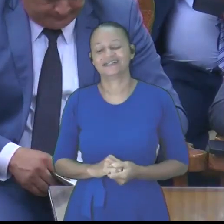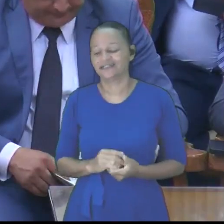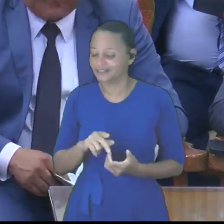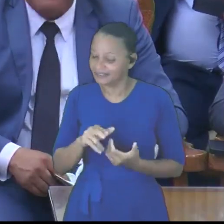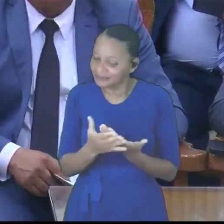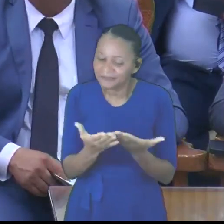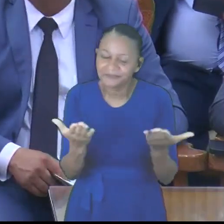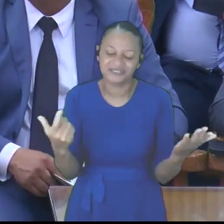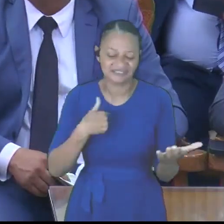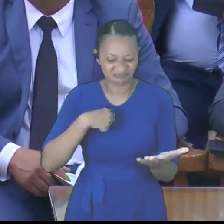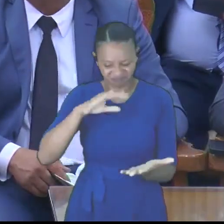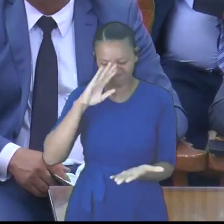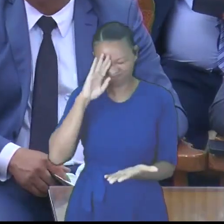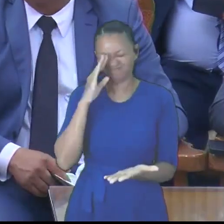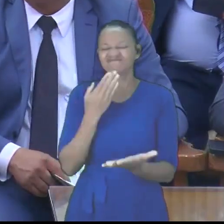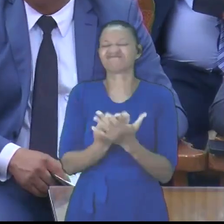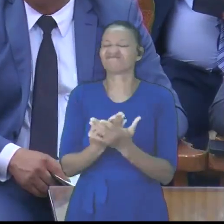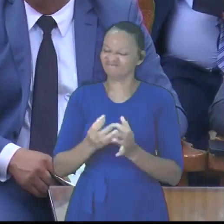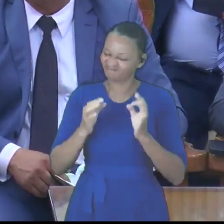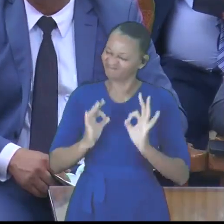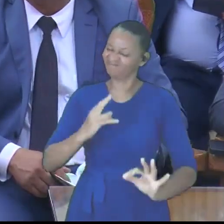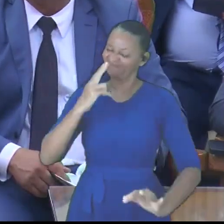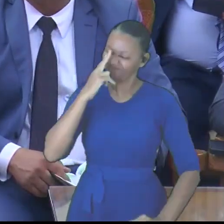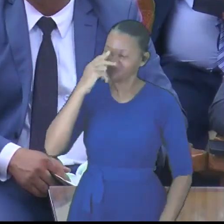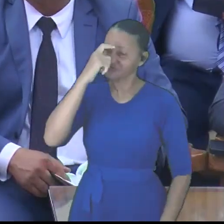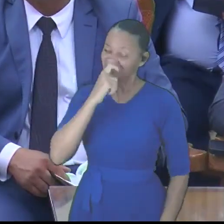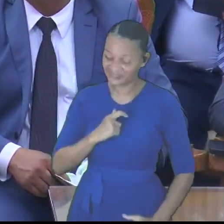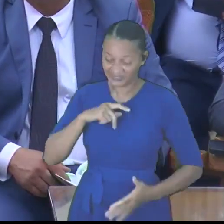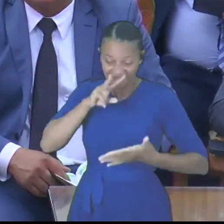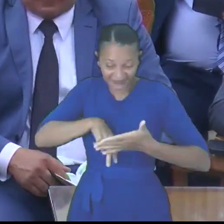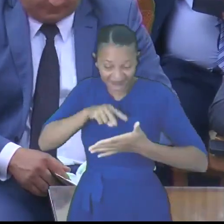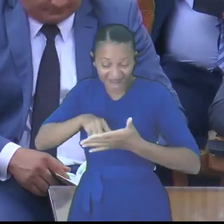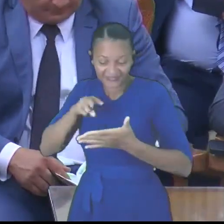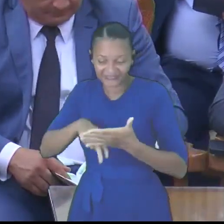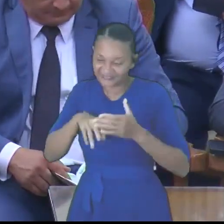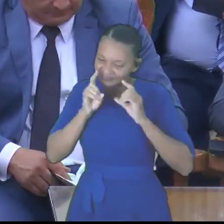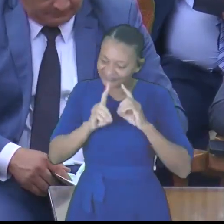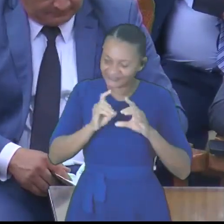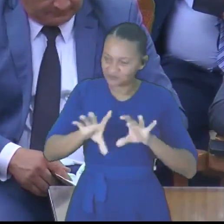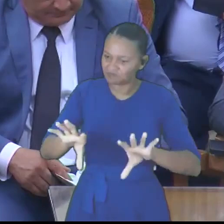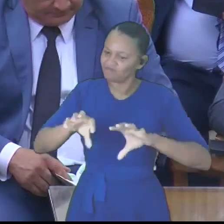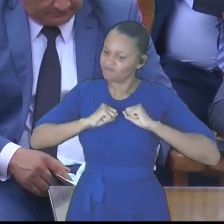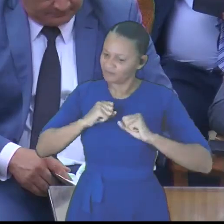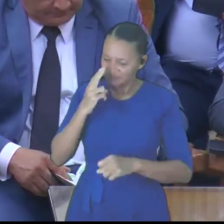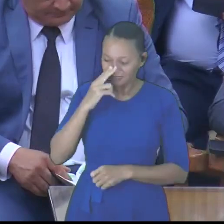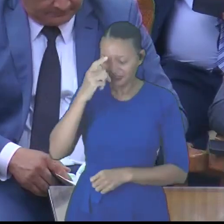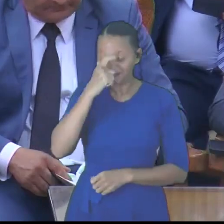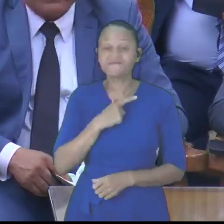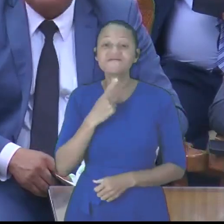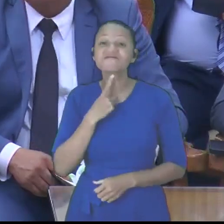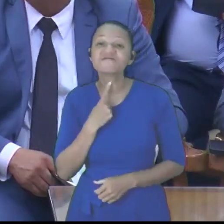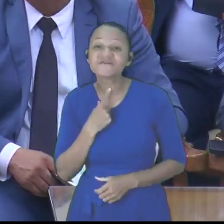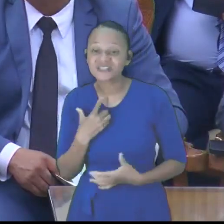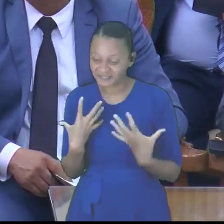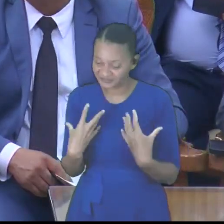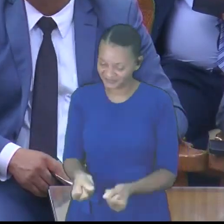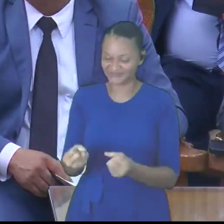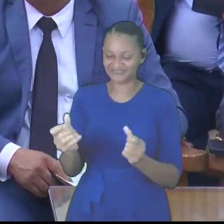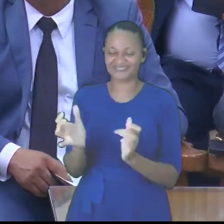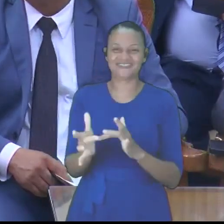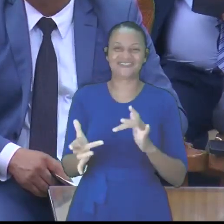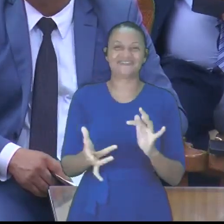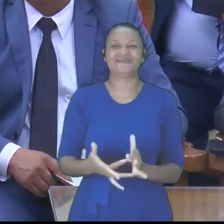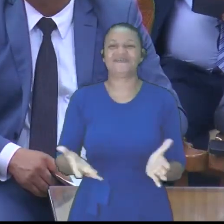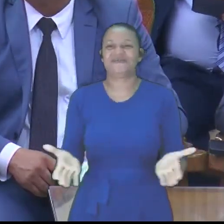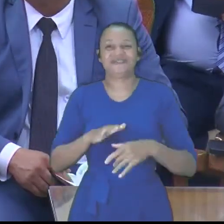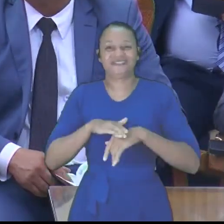Irmão, eu estou crente. Eu lendo a doutrina de hoje, eu foi crente. Me deu vontade de aceitar Jesus hoje à noite